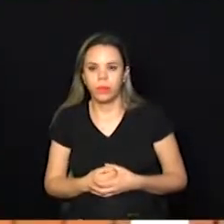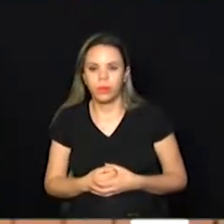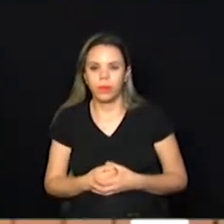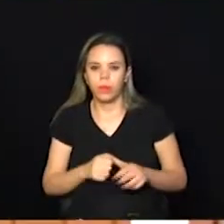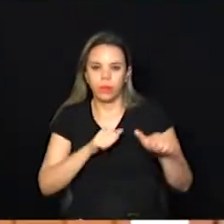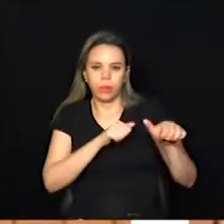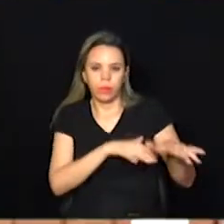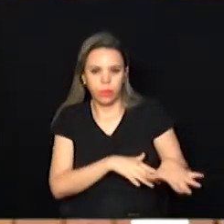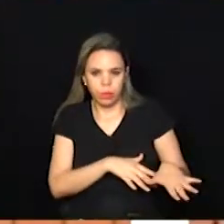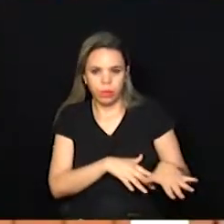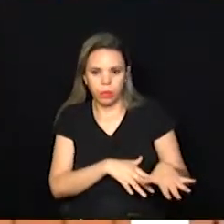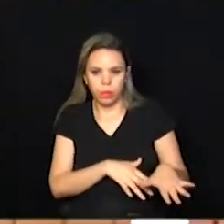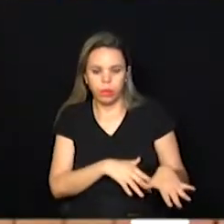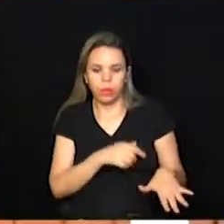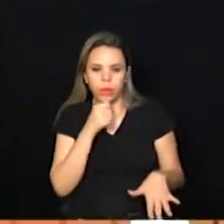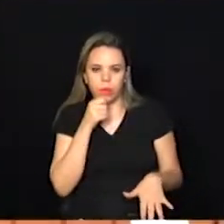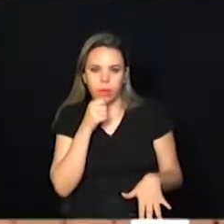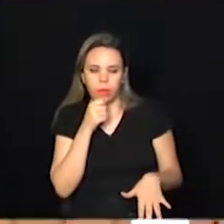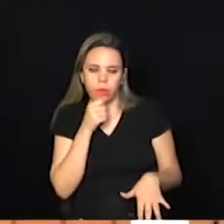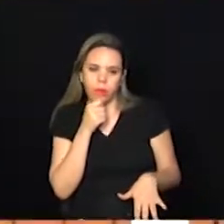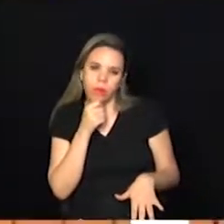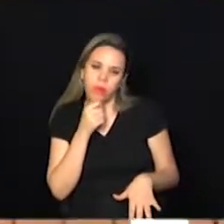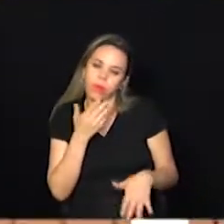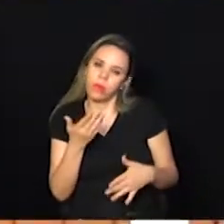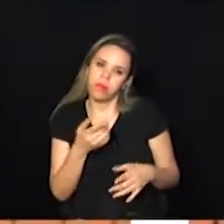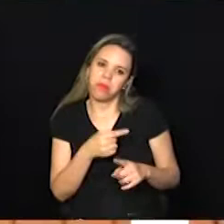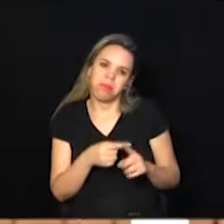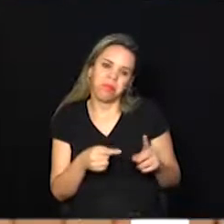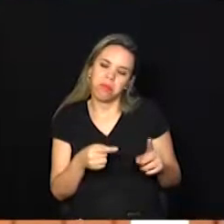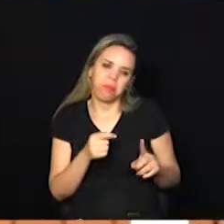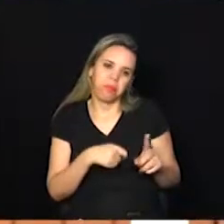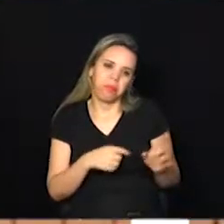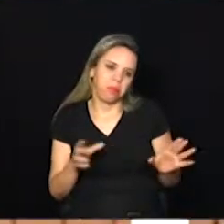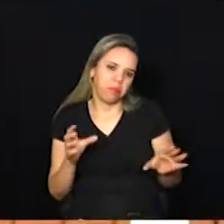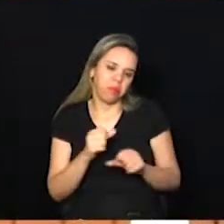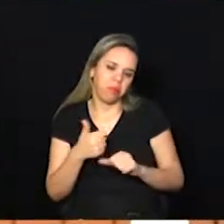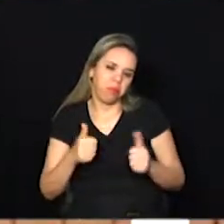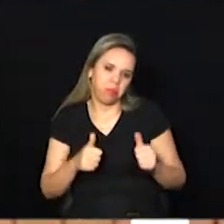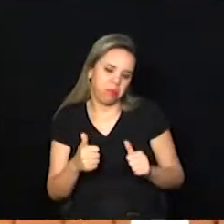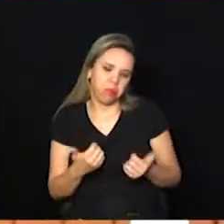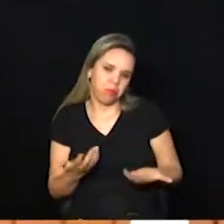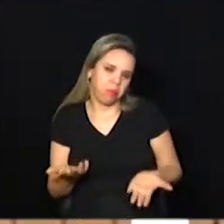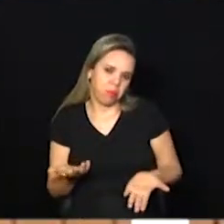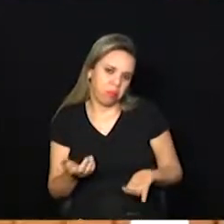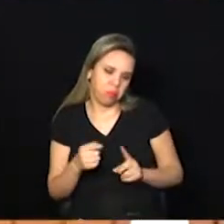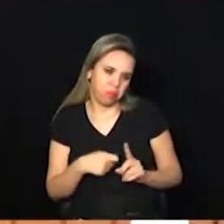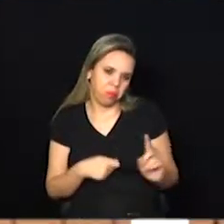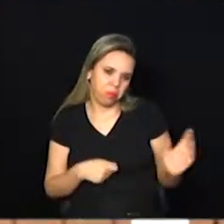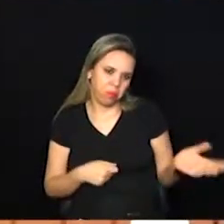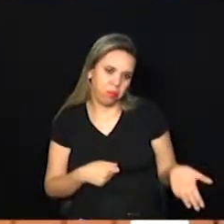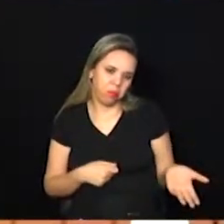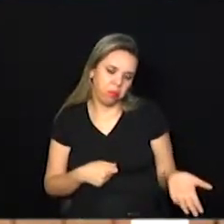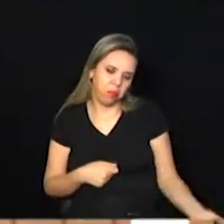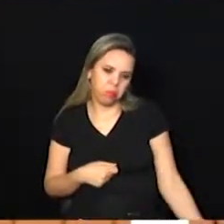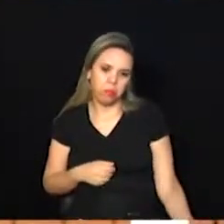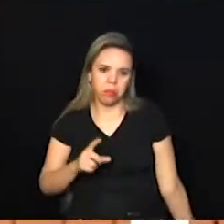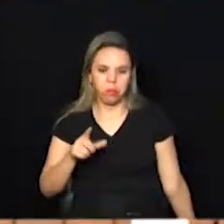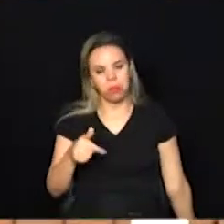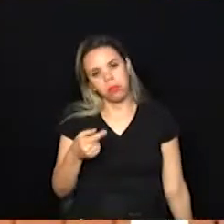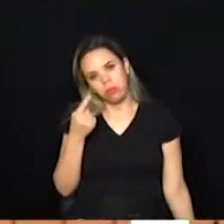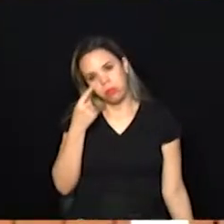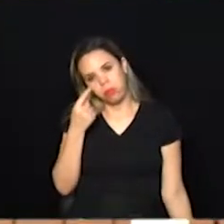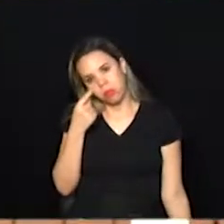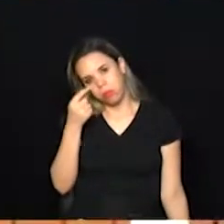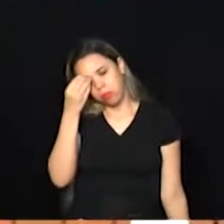Setembro, como está no meio ainda, já, né, então não tem como fazer uma avaliação mais precisa do mês de setembro. Então, assim, depois eu pego